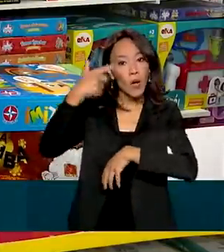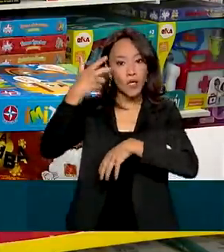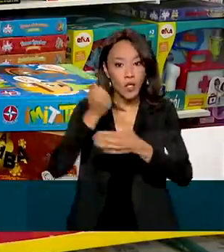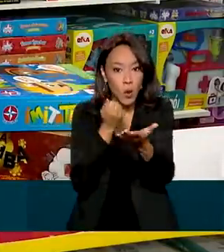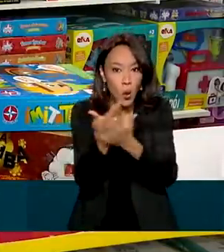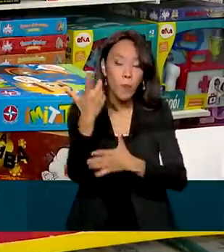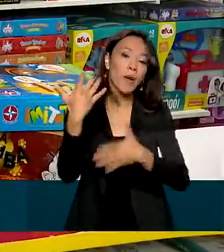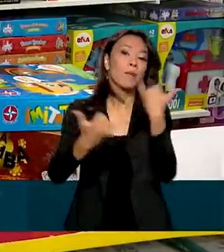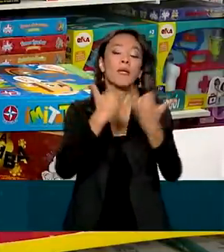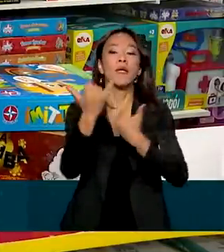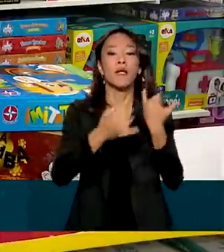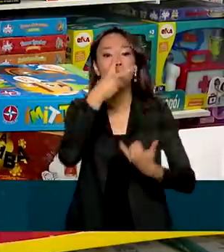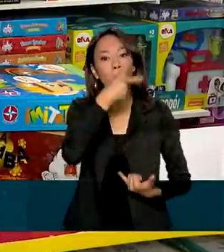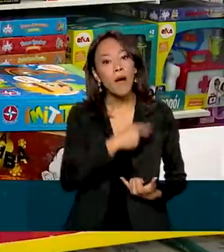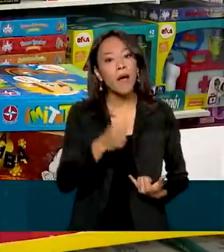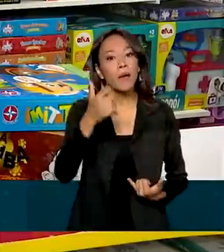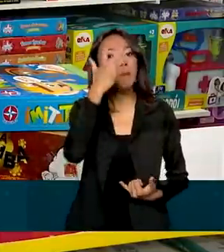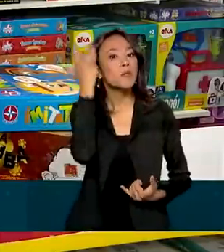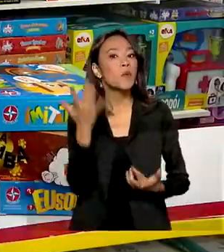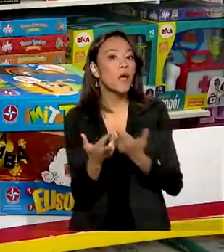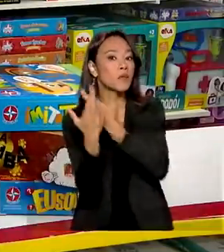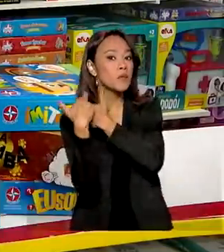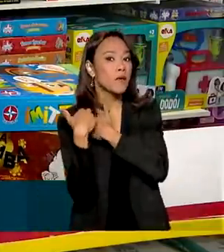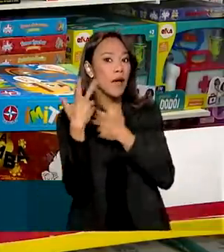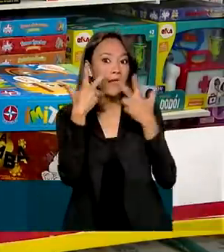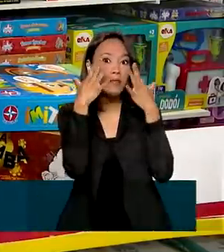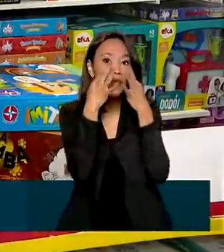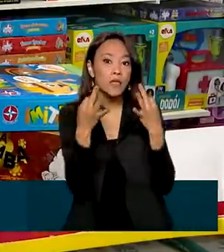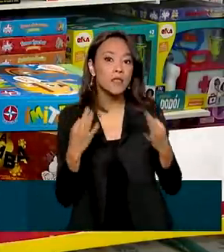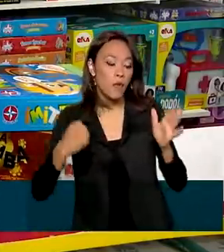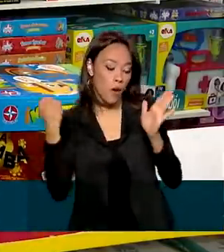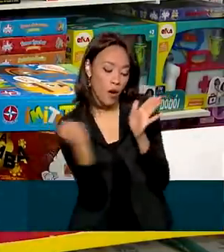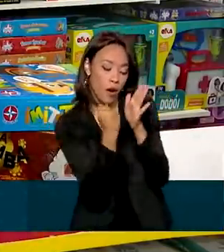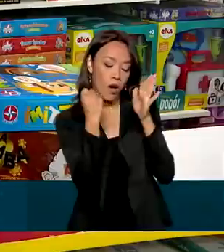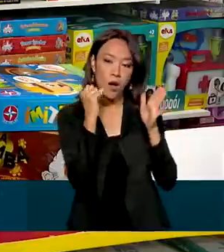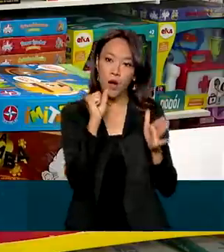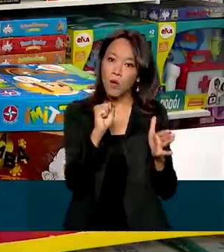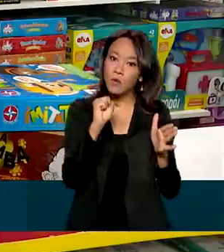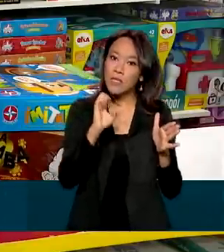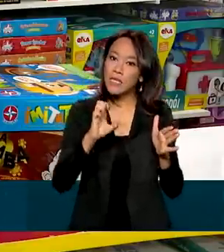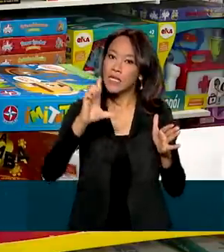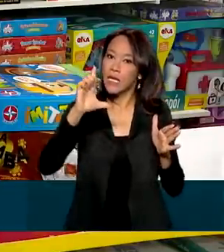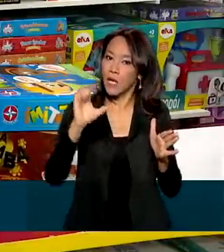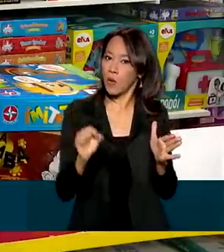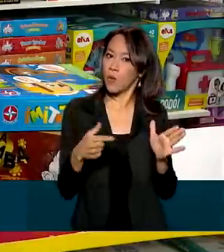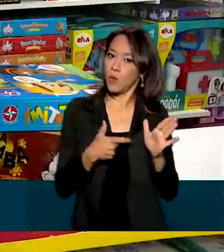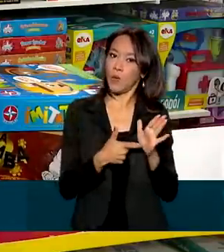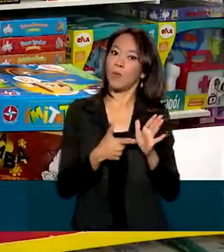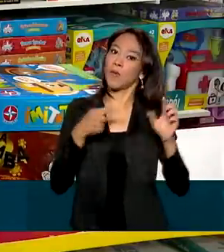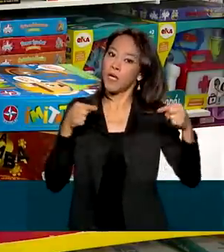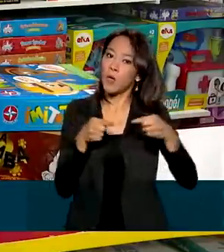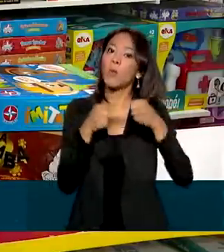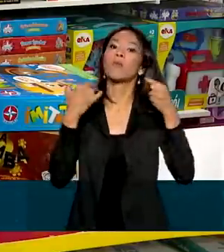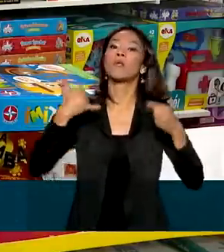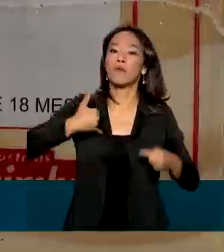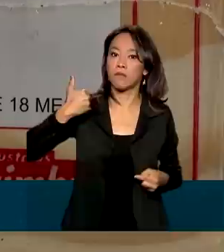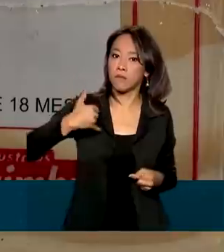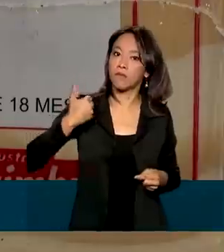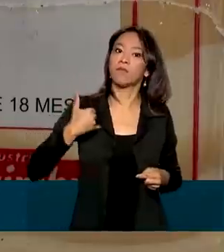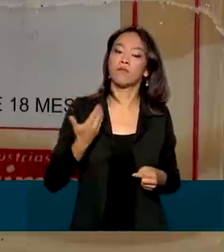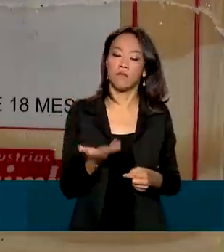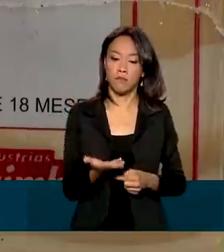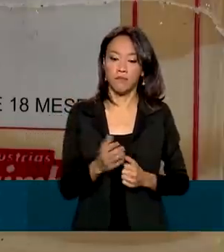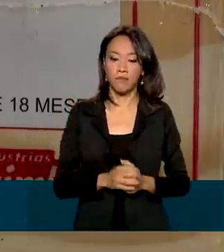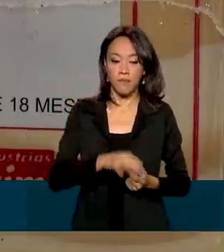pais e responsáveis devem ficar atentos ao selo do Inmetro que garante a segurança daquele produto para faixa etária indicada na embalagem